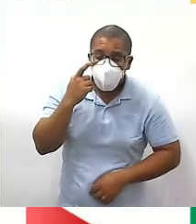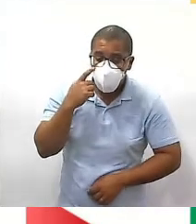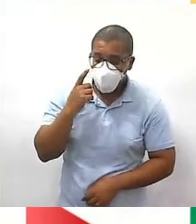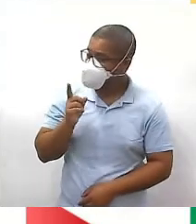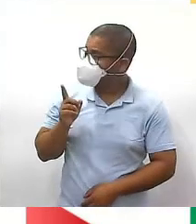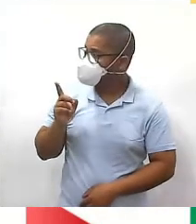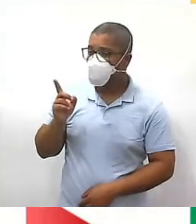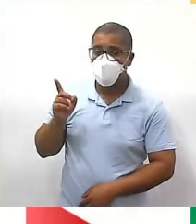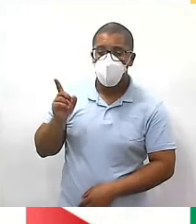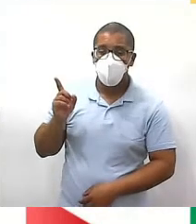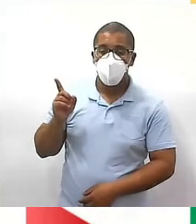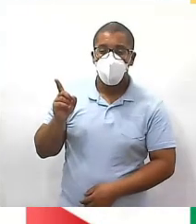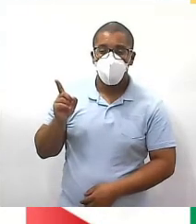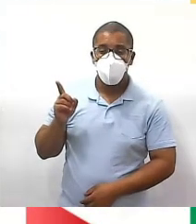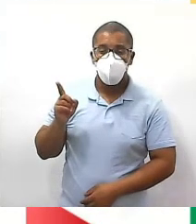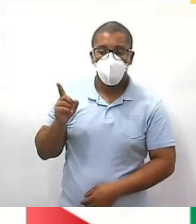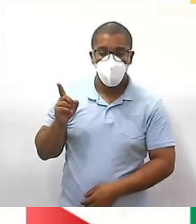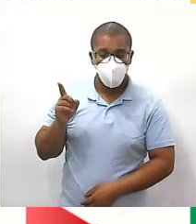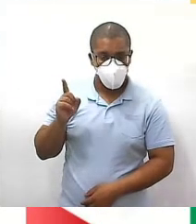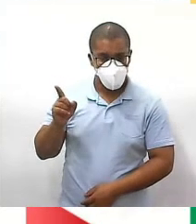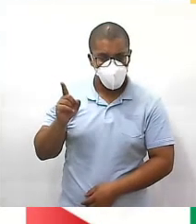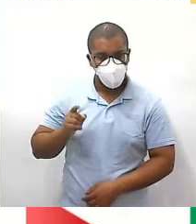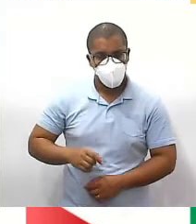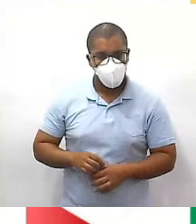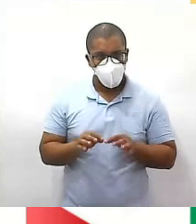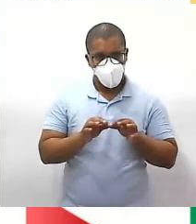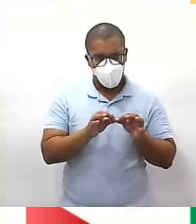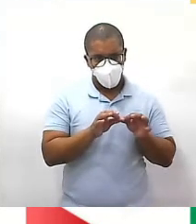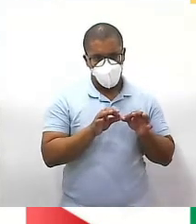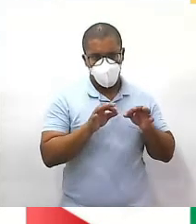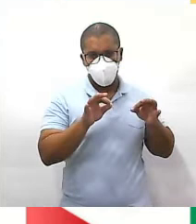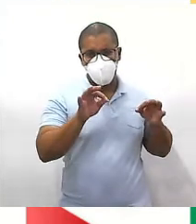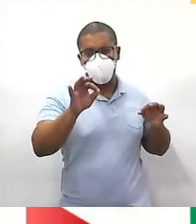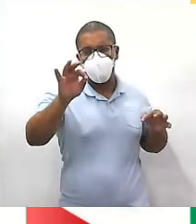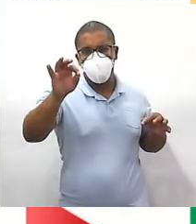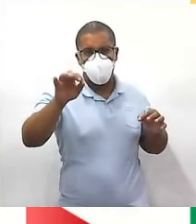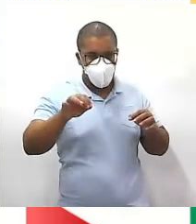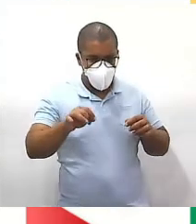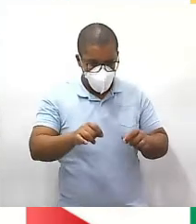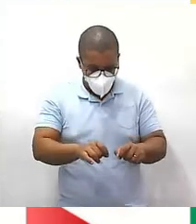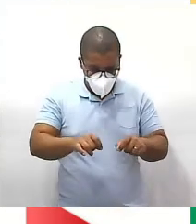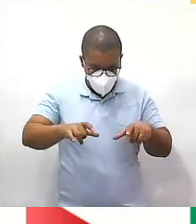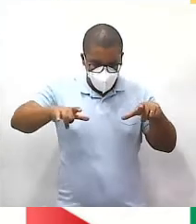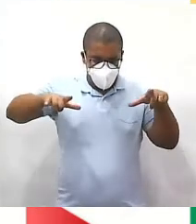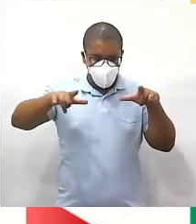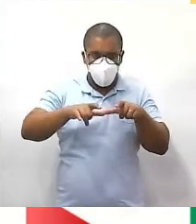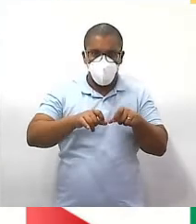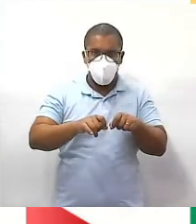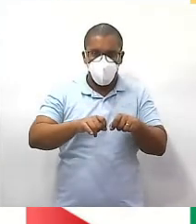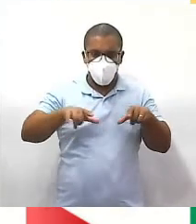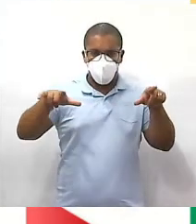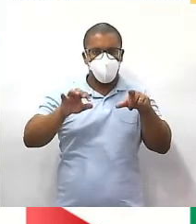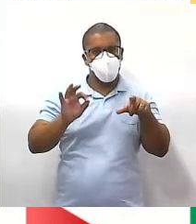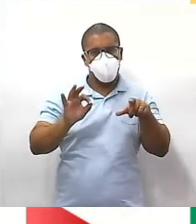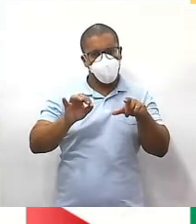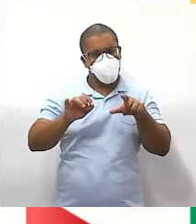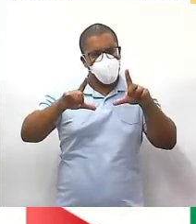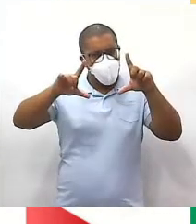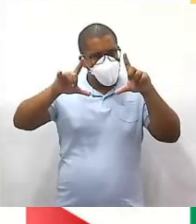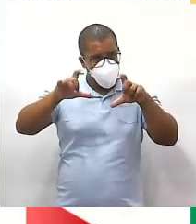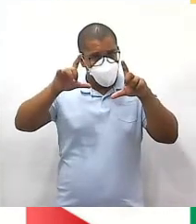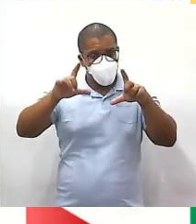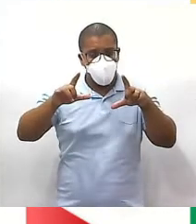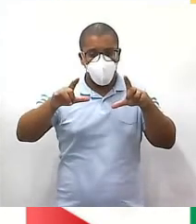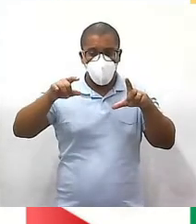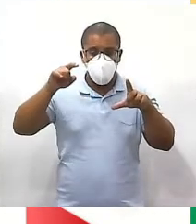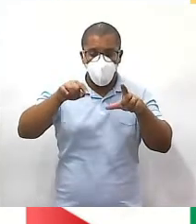aí da ilha de Fernando de Noronha. Tá bem distante, porque a gente pegou a imagem do satélite, do mapa aí do Google, e aí pontuei